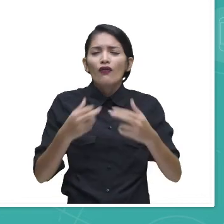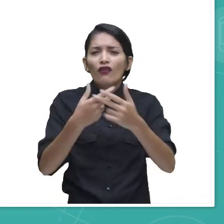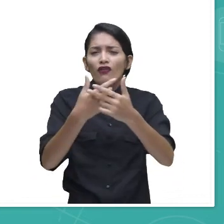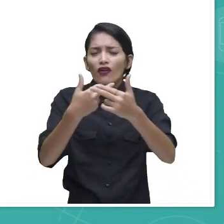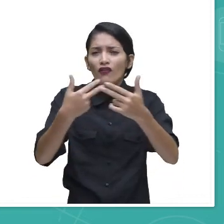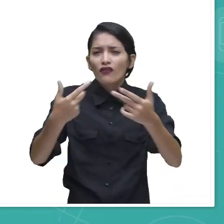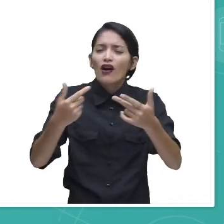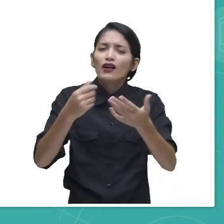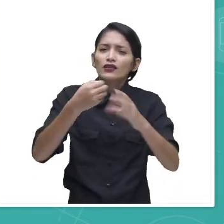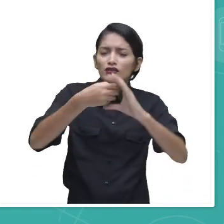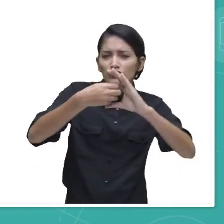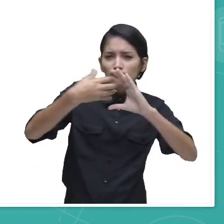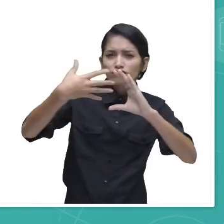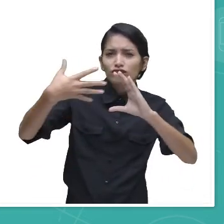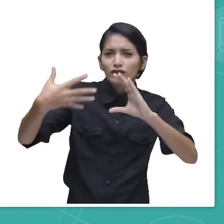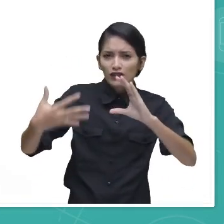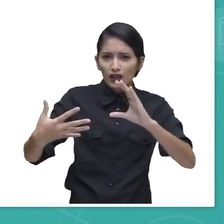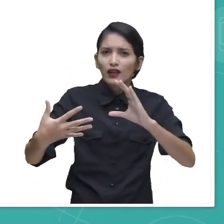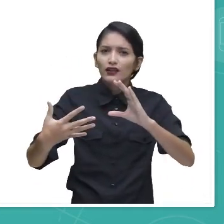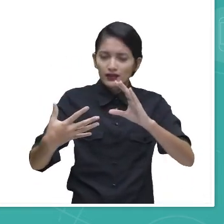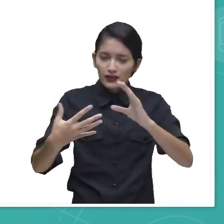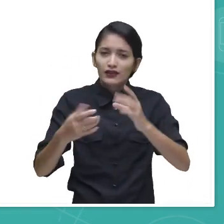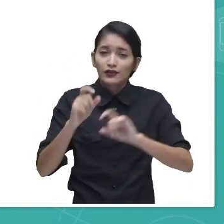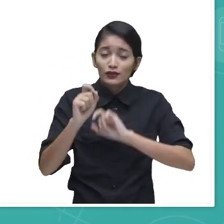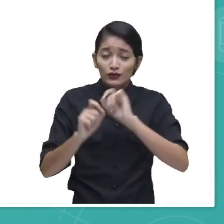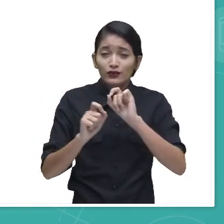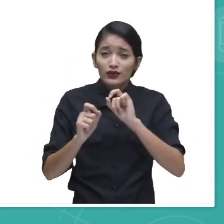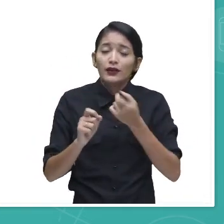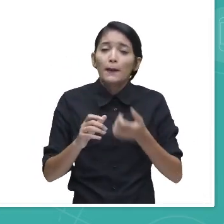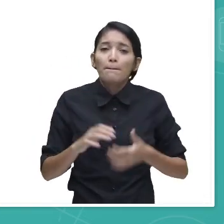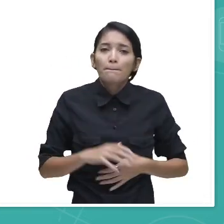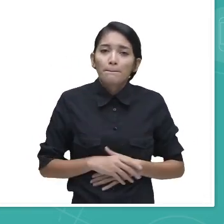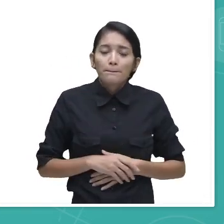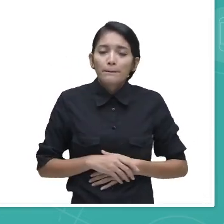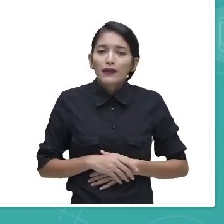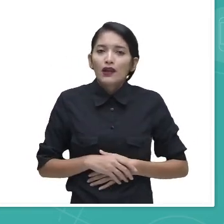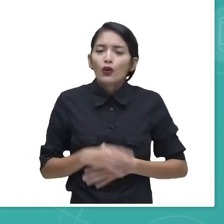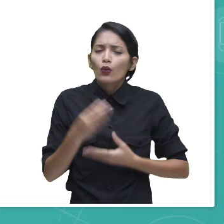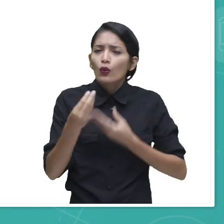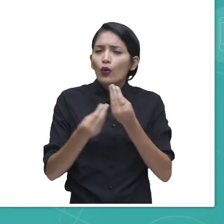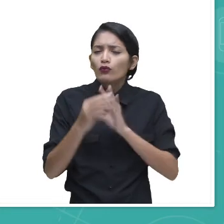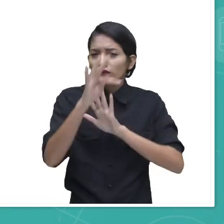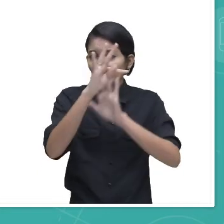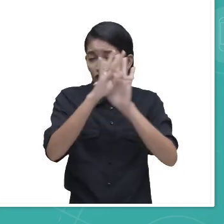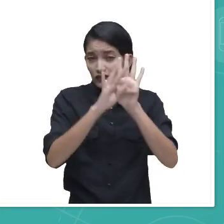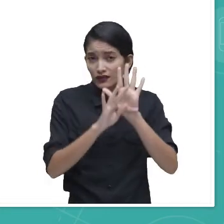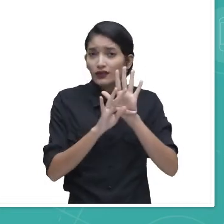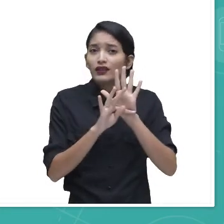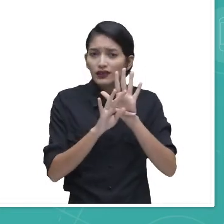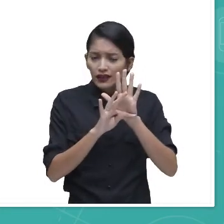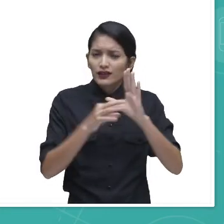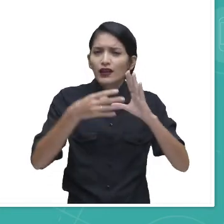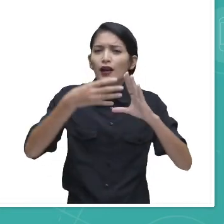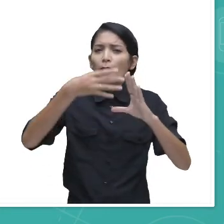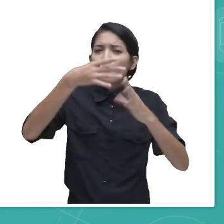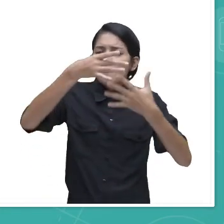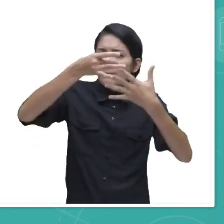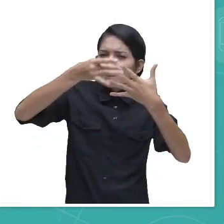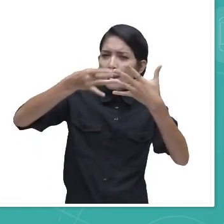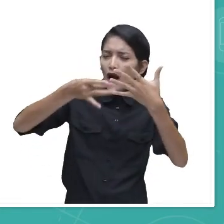que caracterizam o que? Os substantivos. E no caso, como a gente está tratando agora aqui do texto descritivo, ele